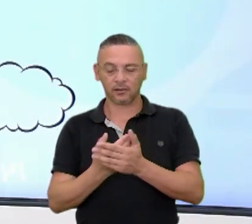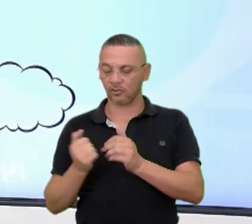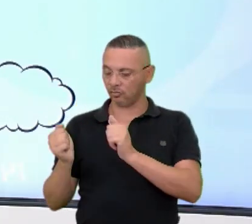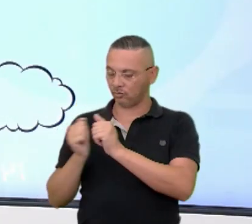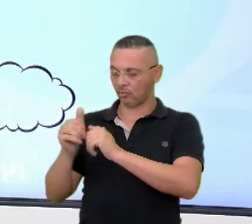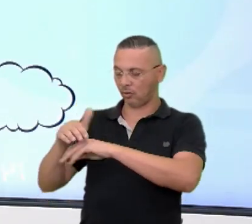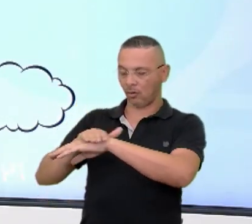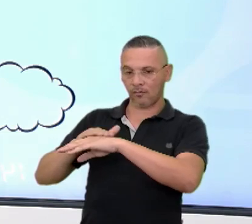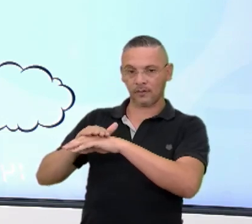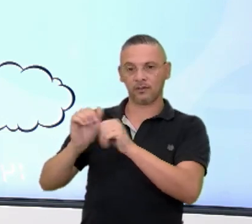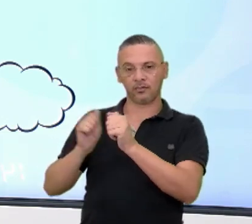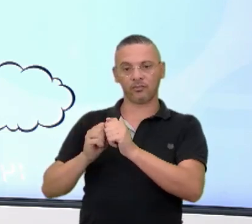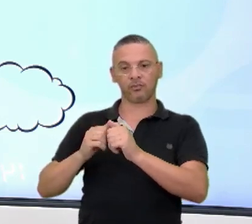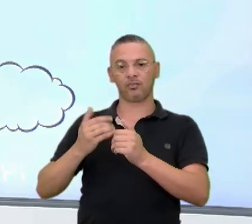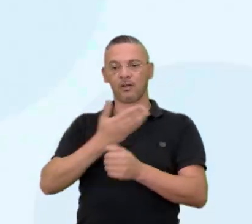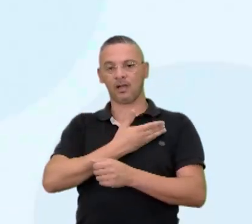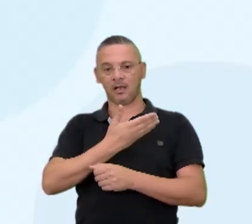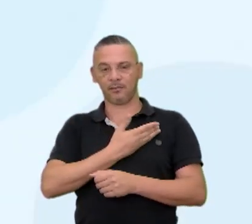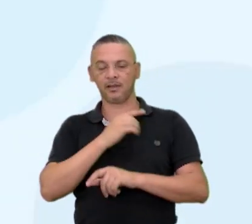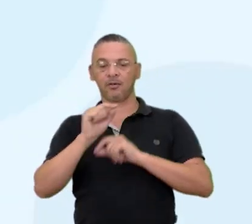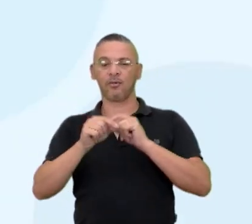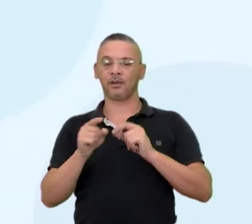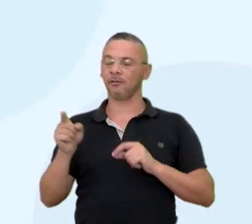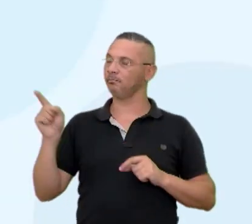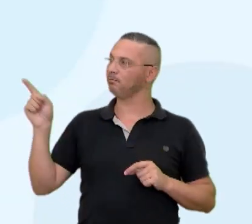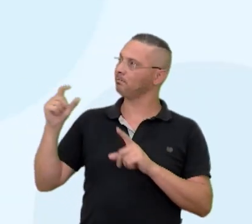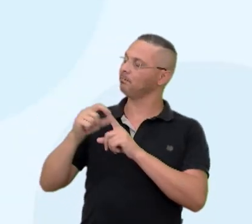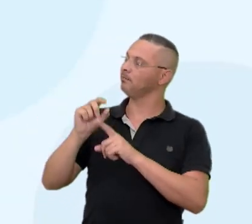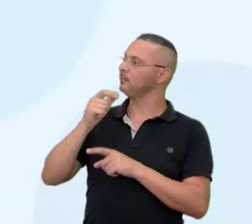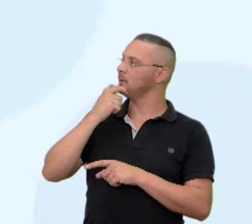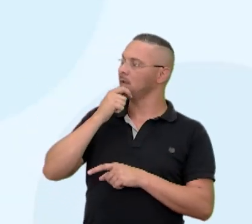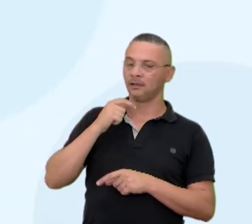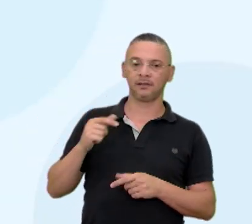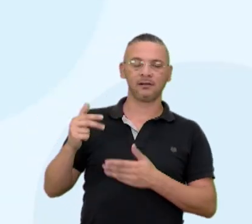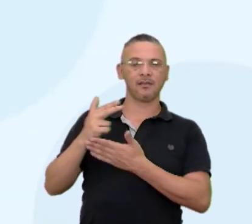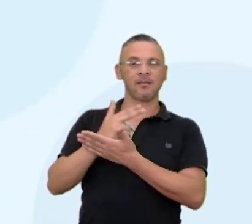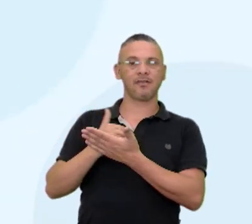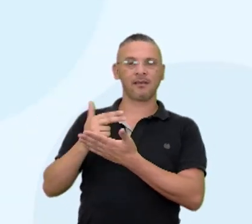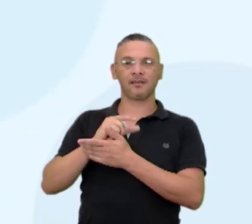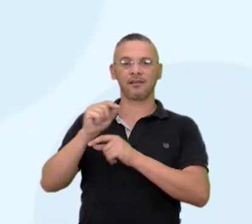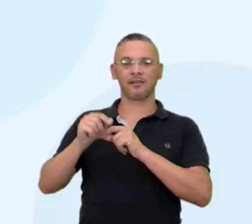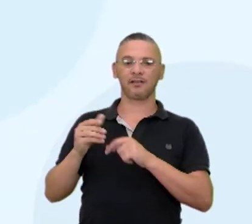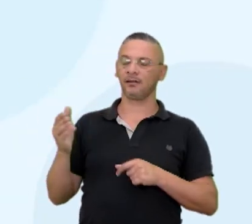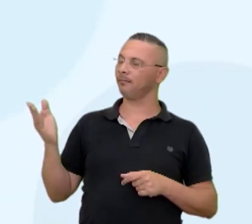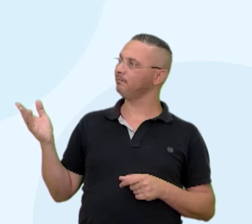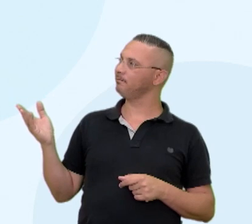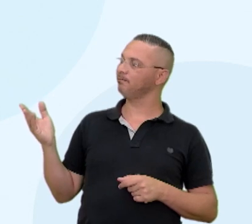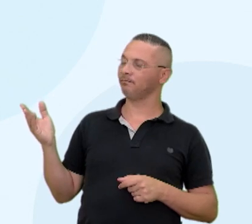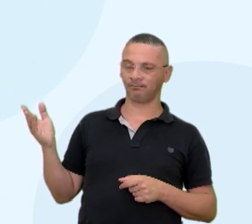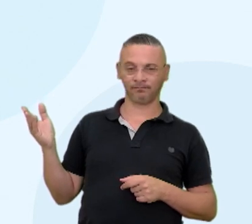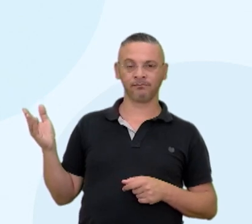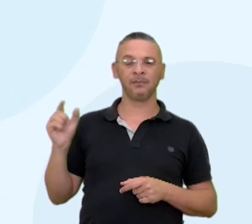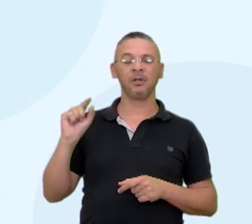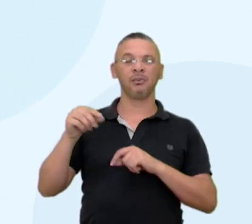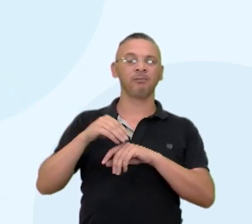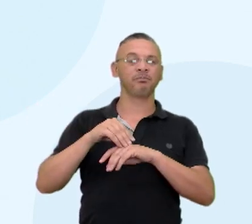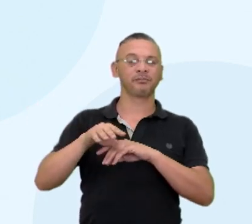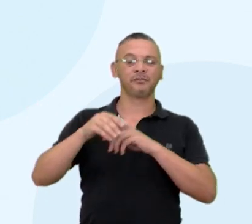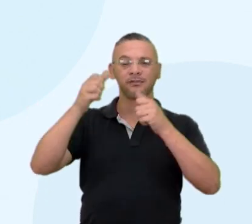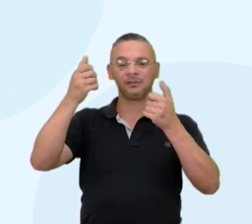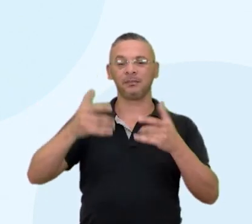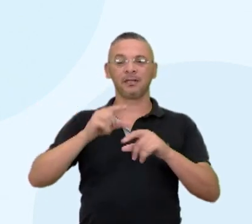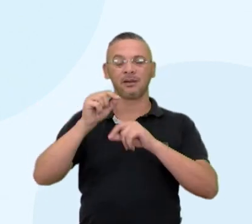você está recebendo de cada um desses lados. Então, é importantíssimo. E reflita mais sobre isso. Ah, tá aqui. Eu sabia que tinha trazido o mapa. Olha ele na